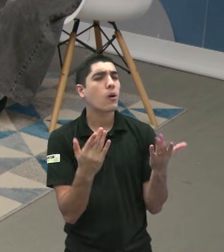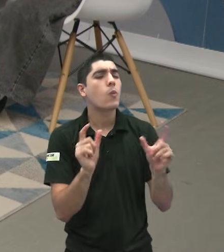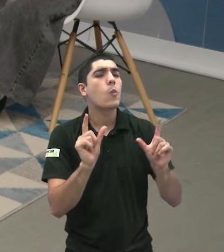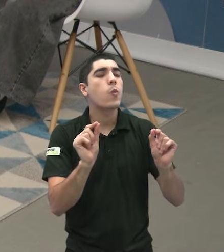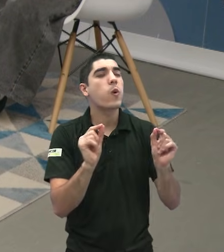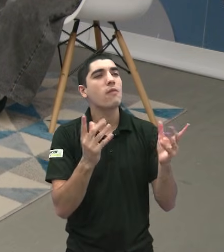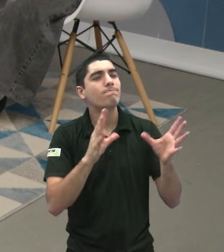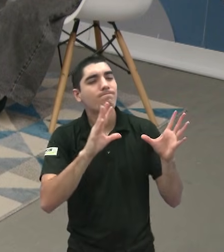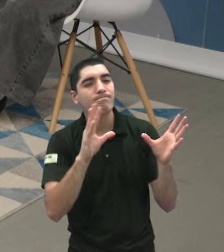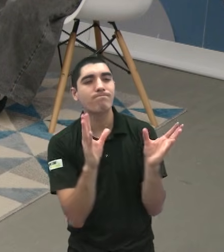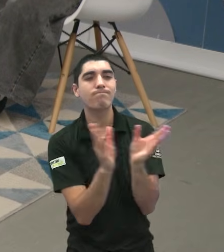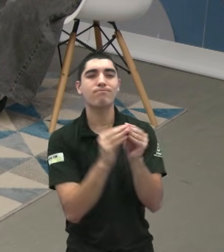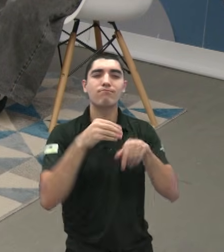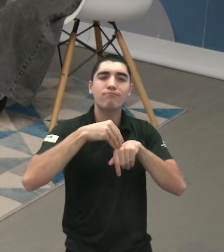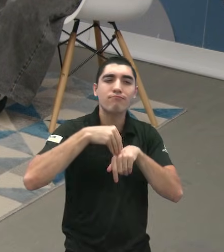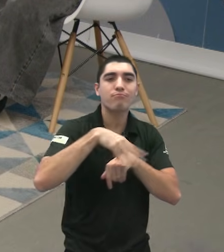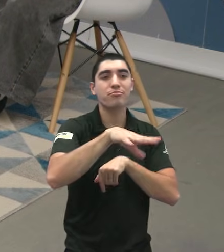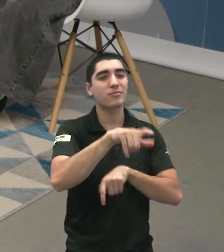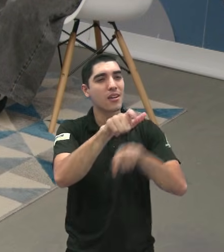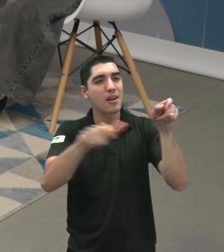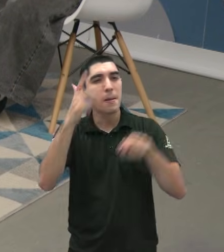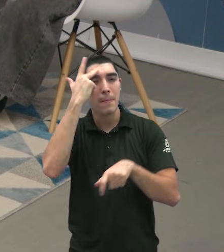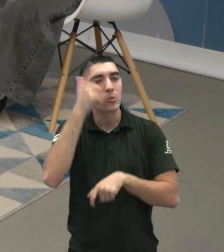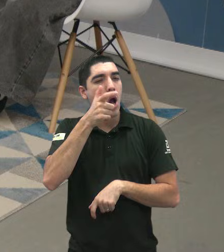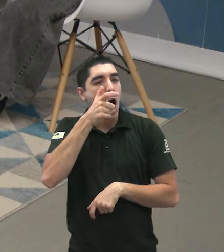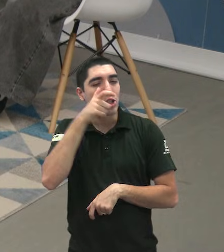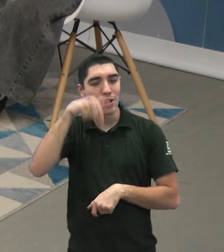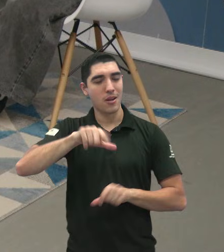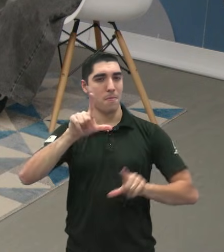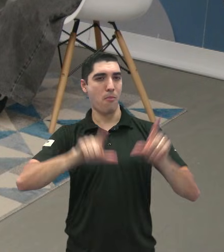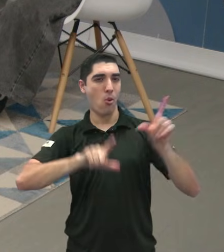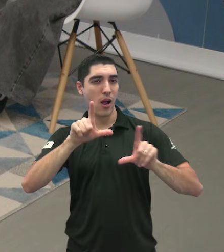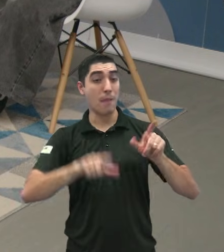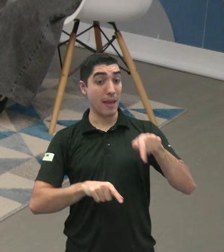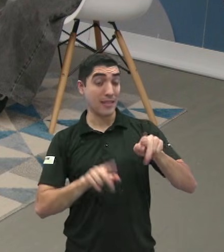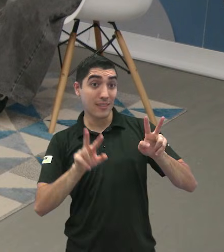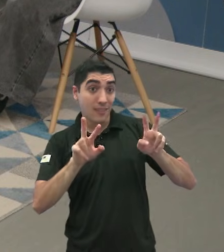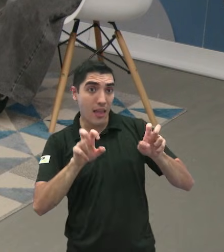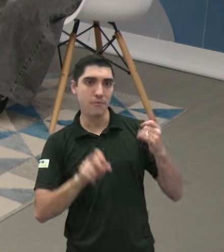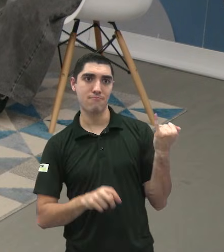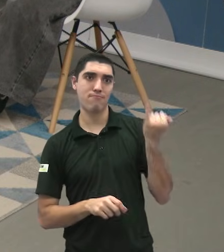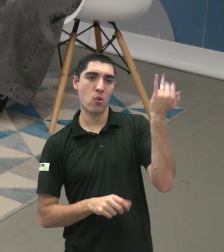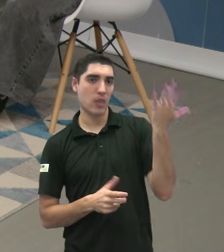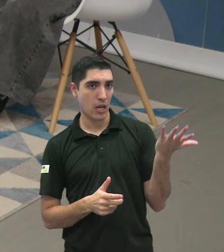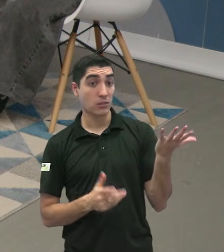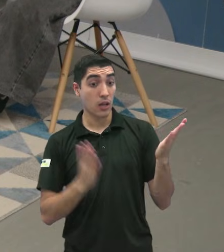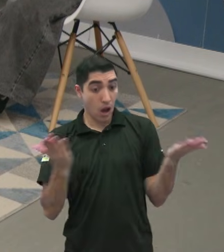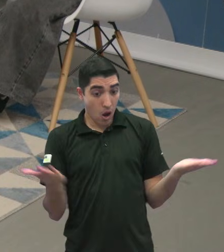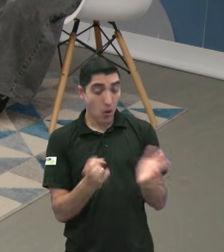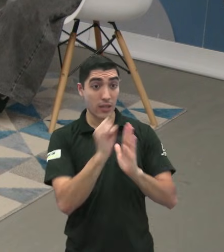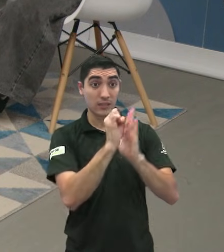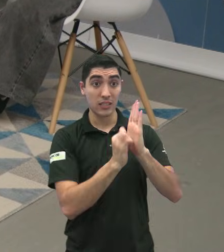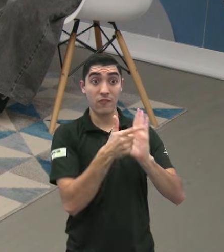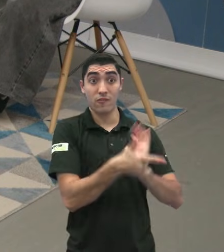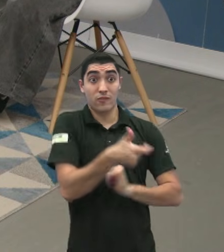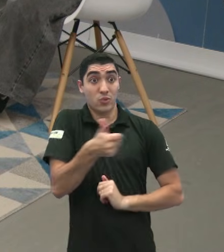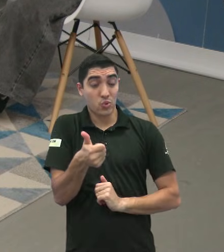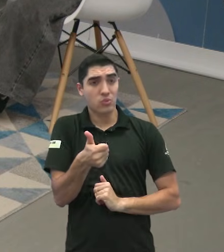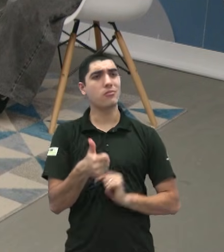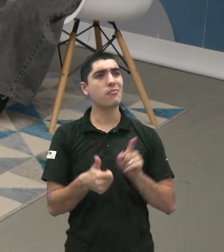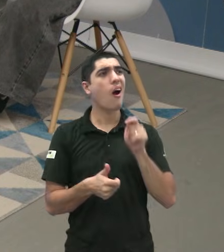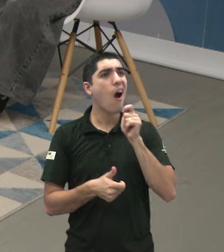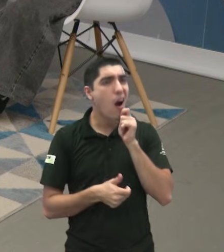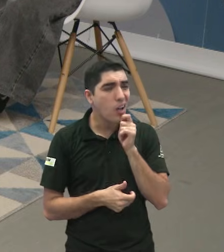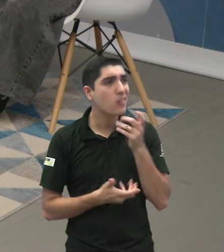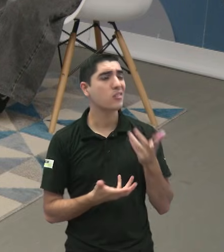agora uma mensagem para quem está assistindo esse programa tão importante, falando de um assunto tão importante, pleno século XXI, né, e os números